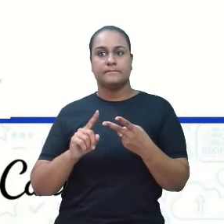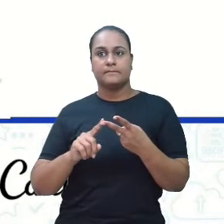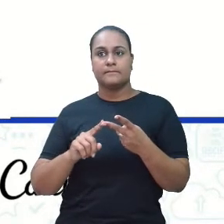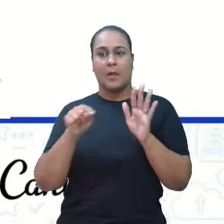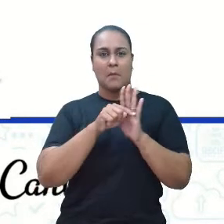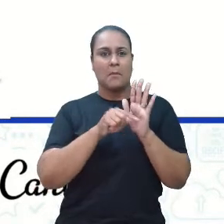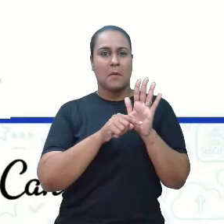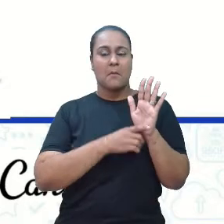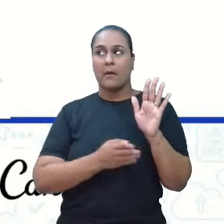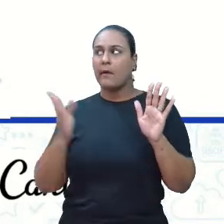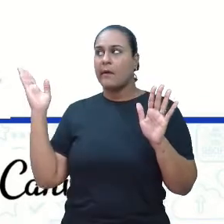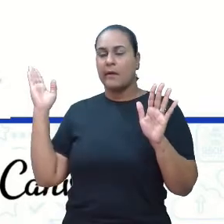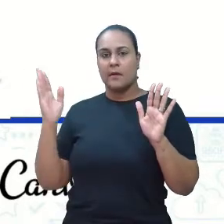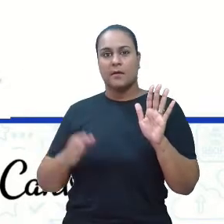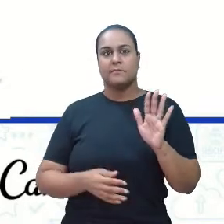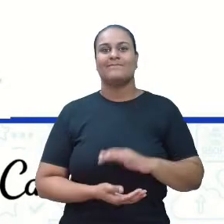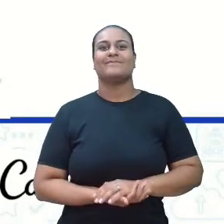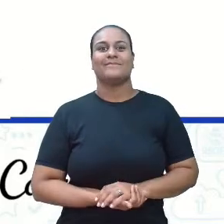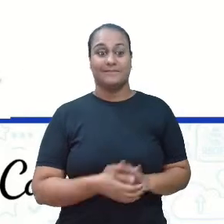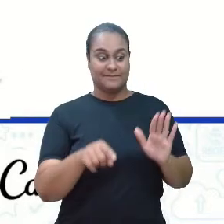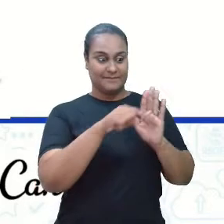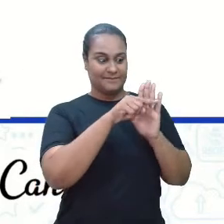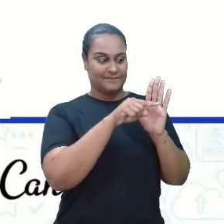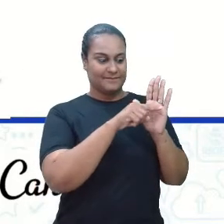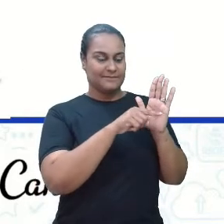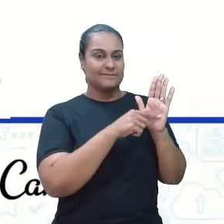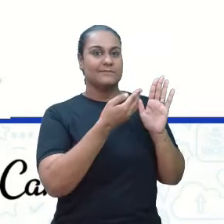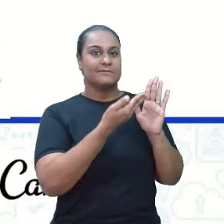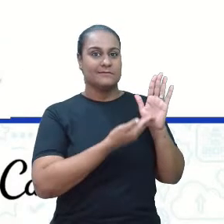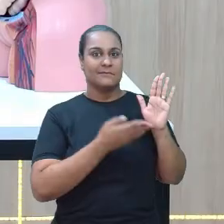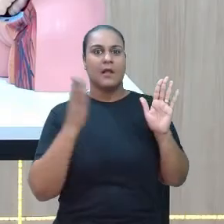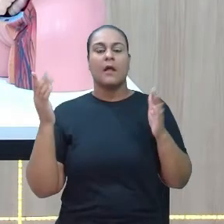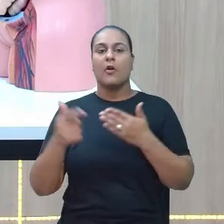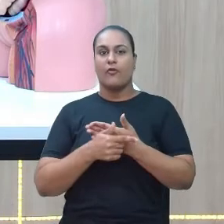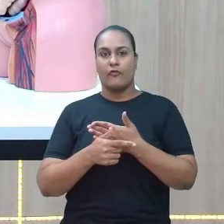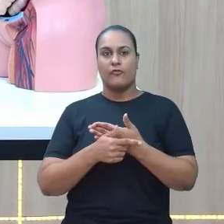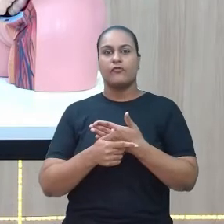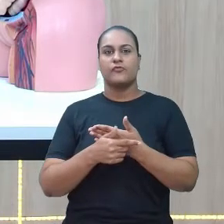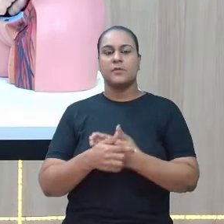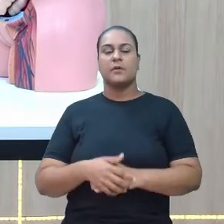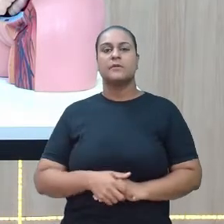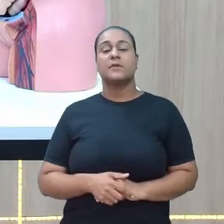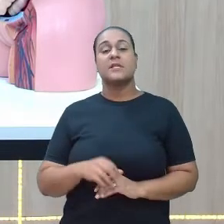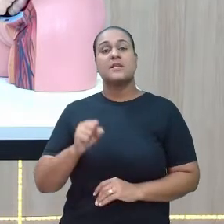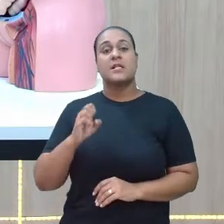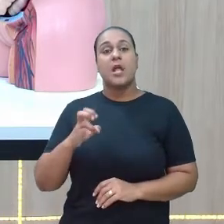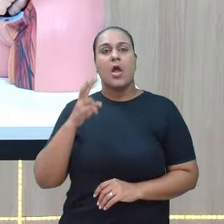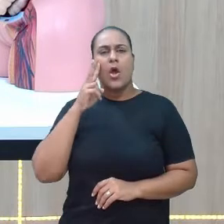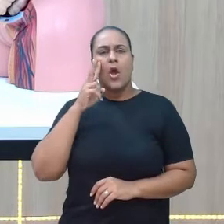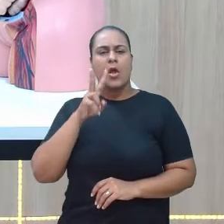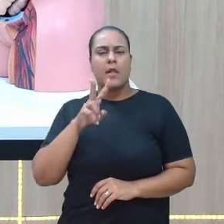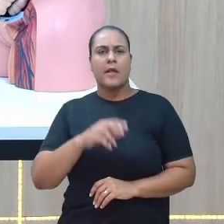submandibulares e sublinguais. Essas glândulas também têm a sua função. Se nós olharmos aqui,